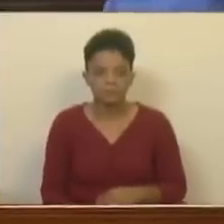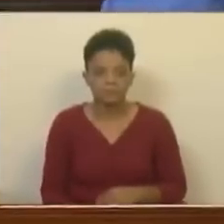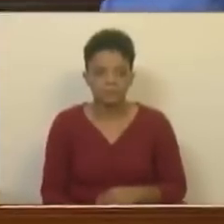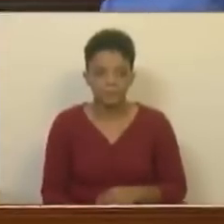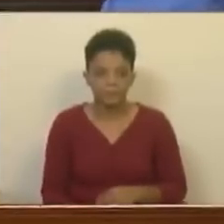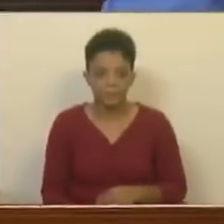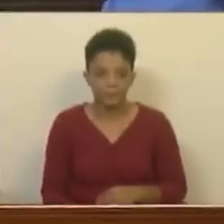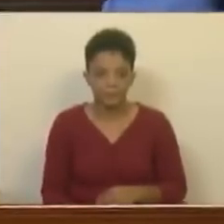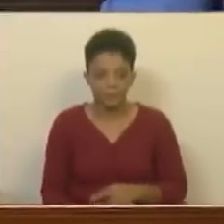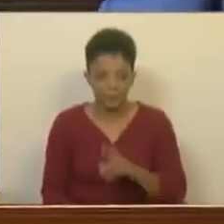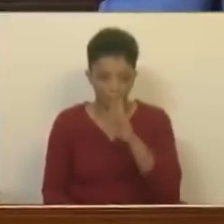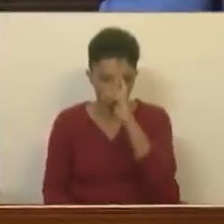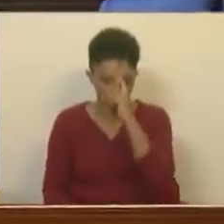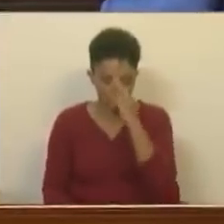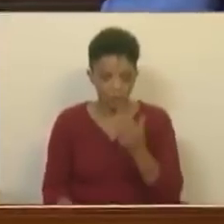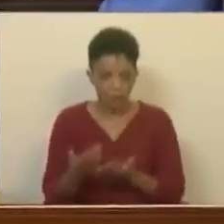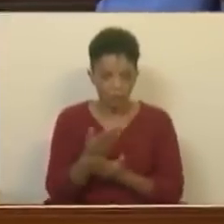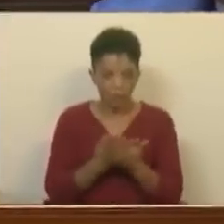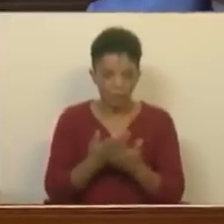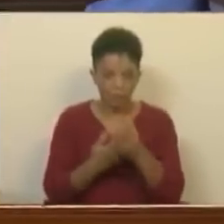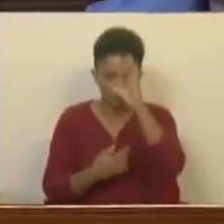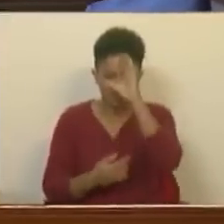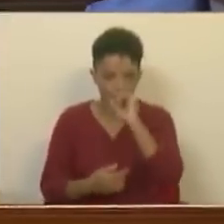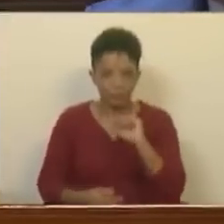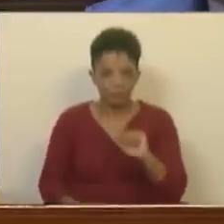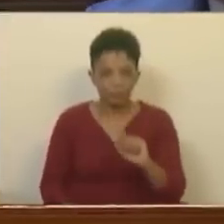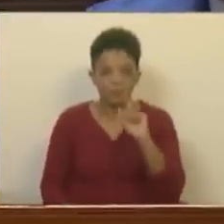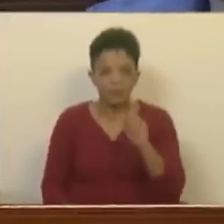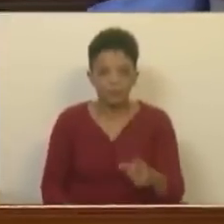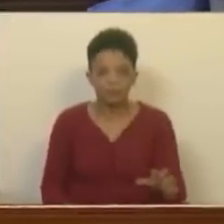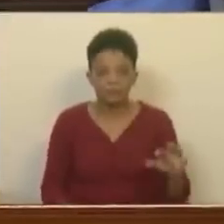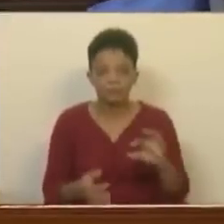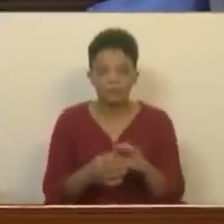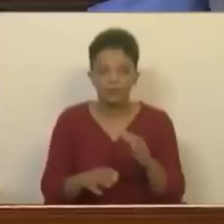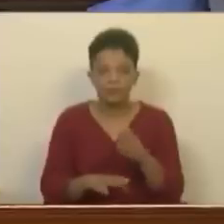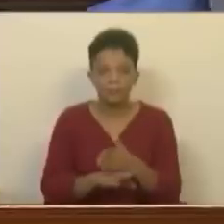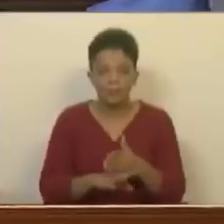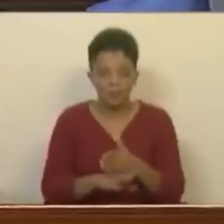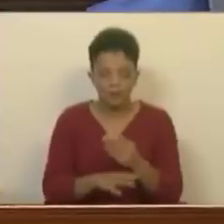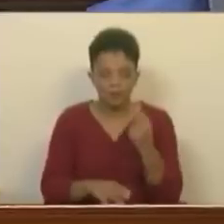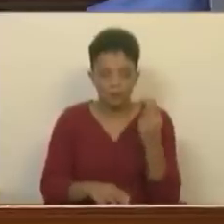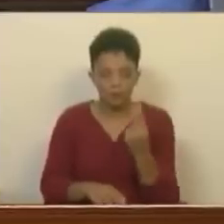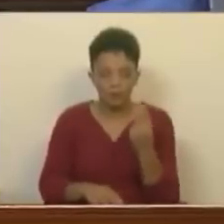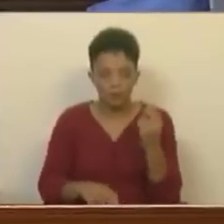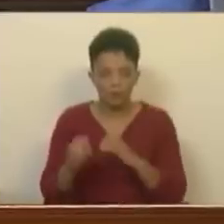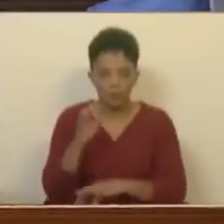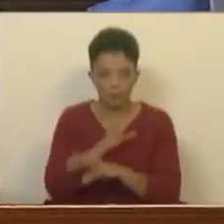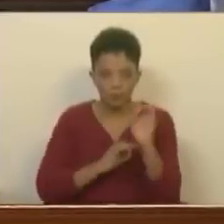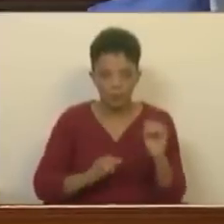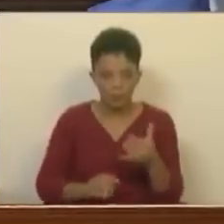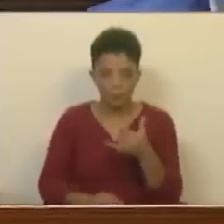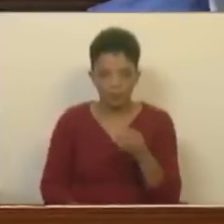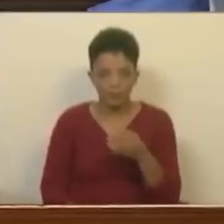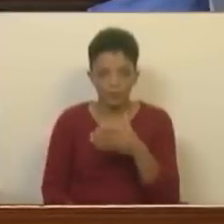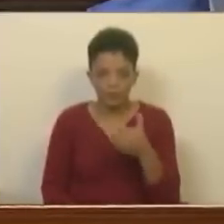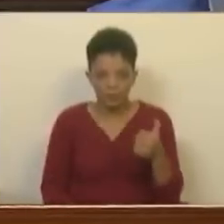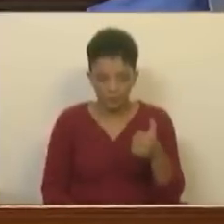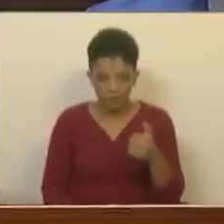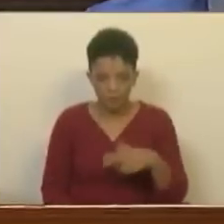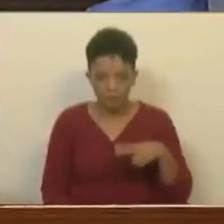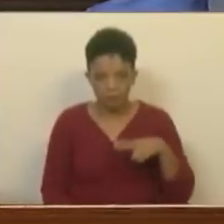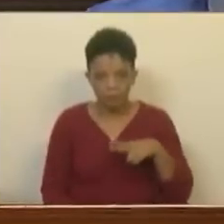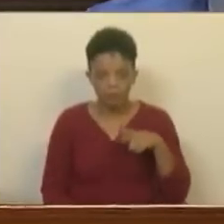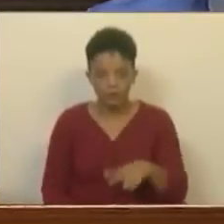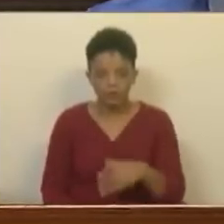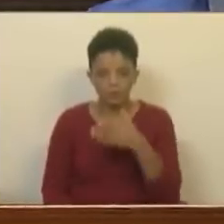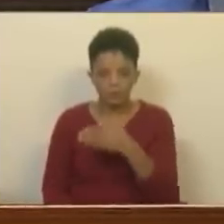o desempenho económico do seu governo relativamente à média da União Europeia em 2015 Portugal